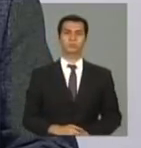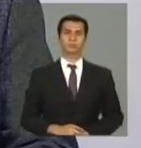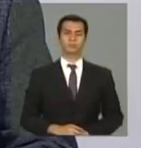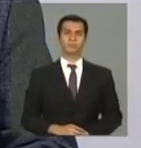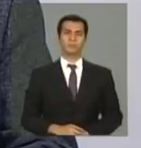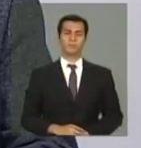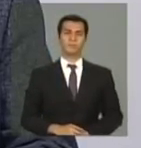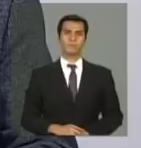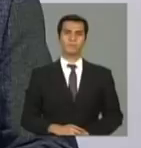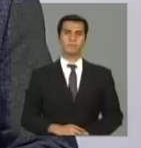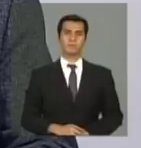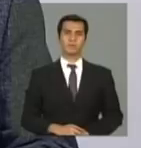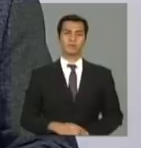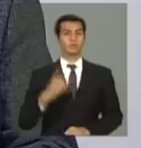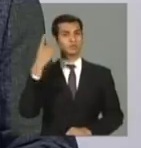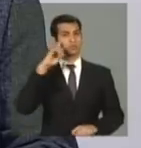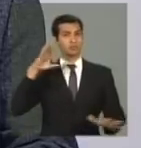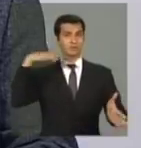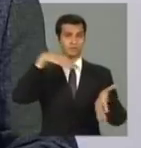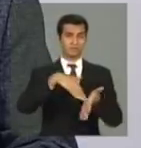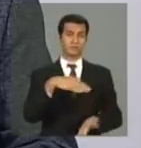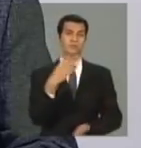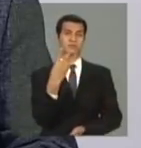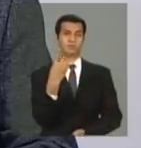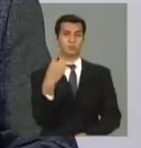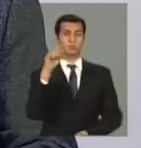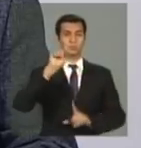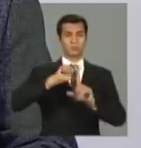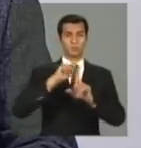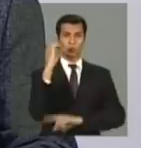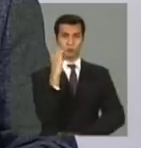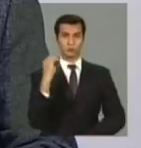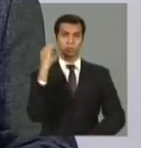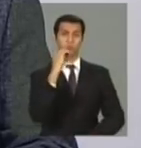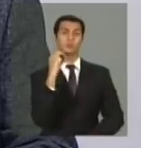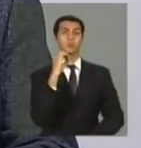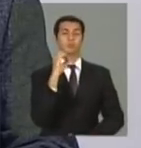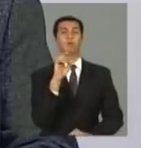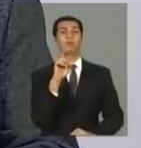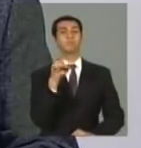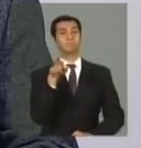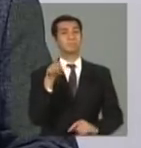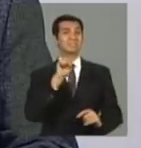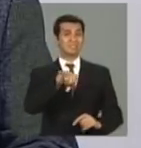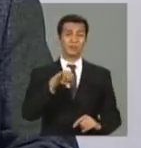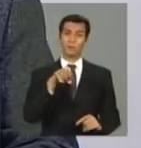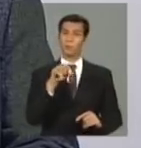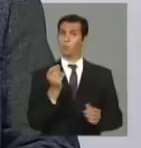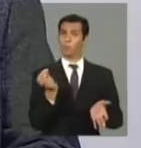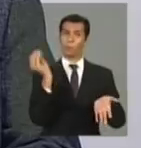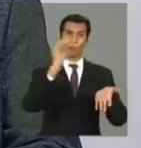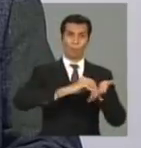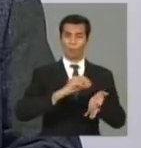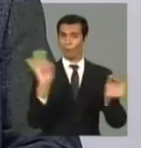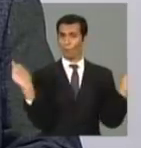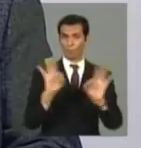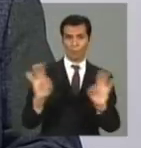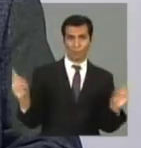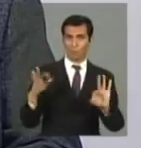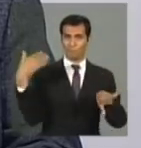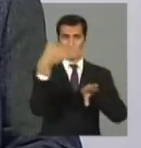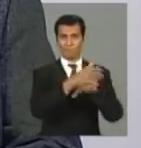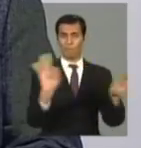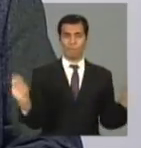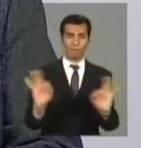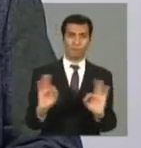Tem esse prazo até 31 de outubro para regularização, e as que não regularizaram até essa data, por